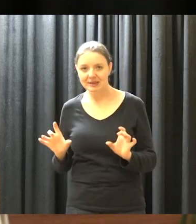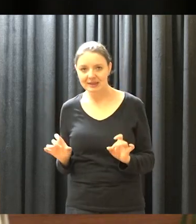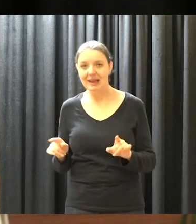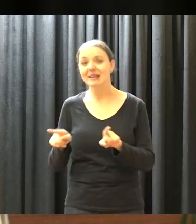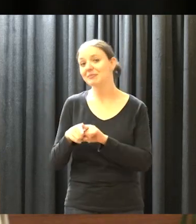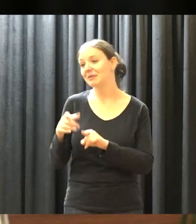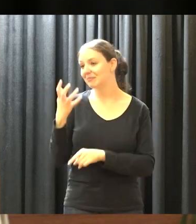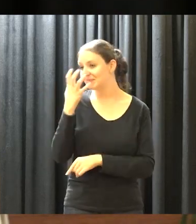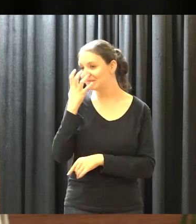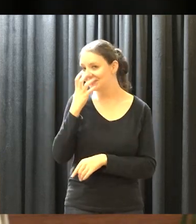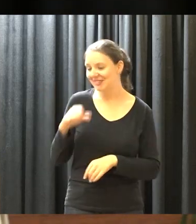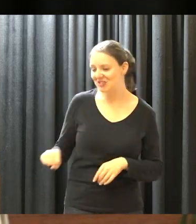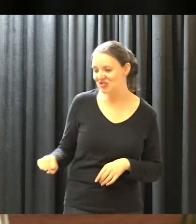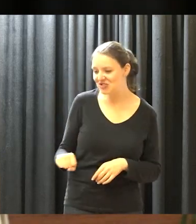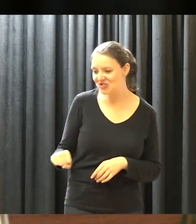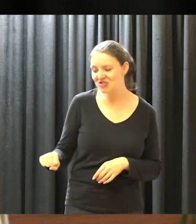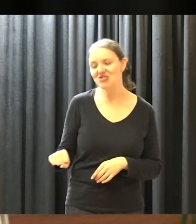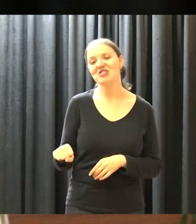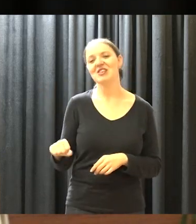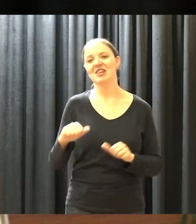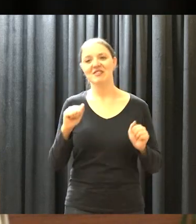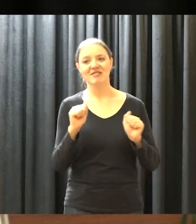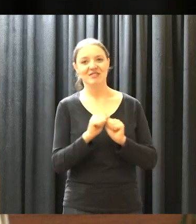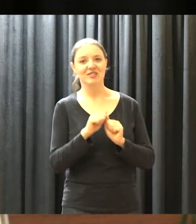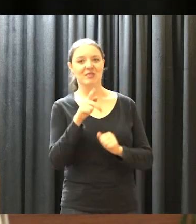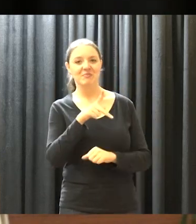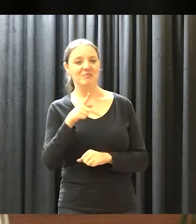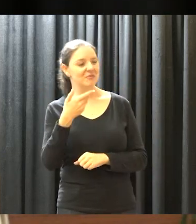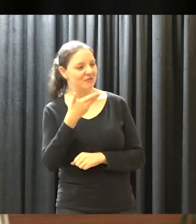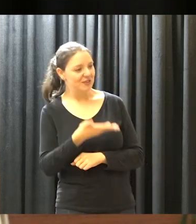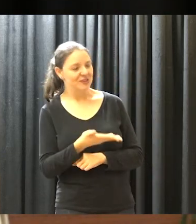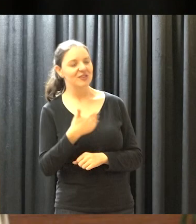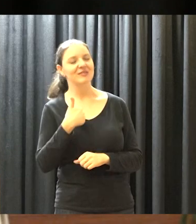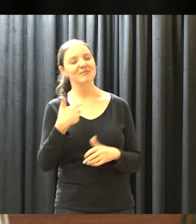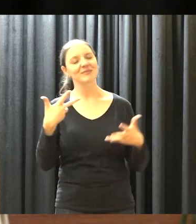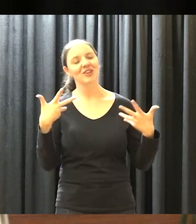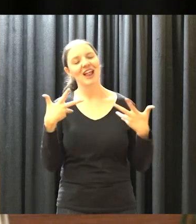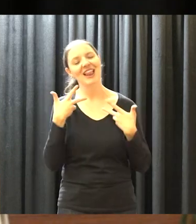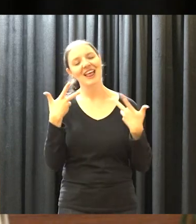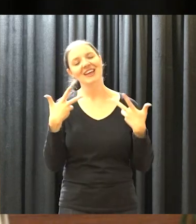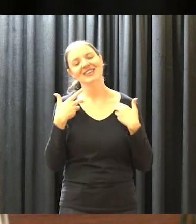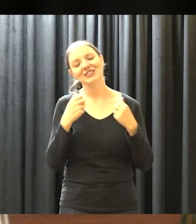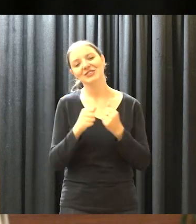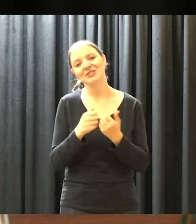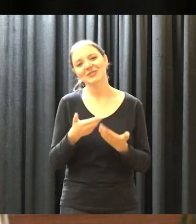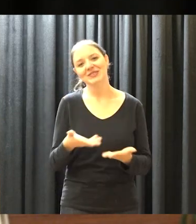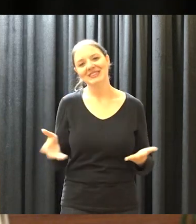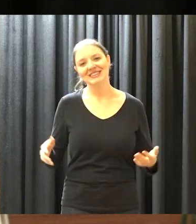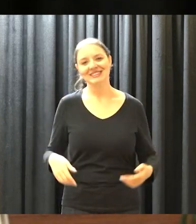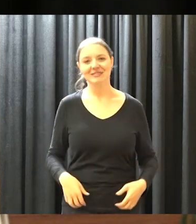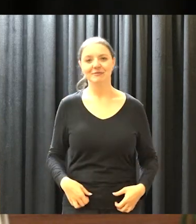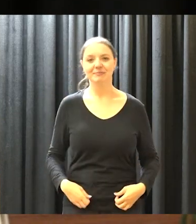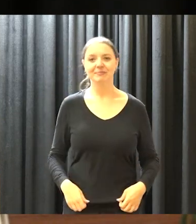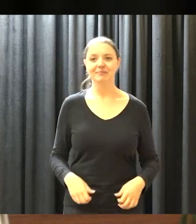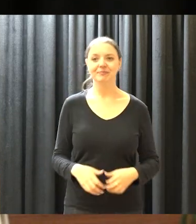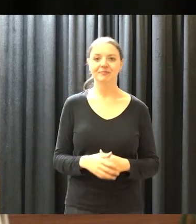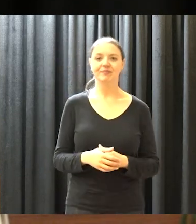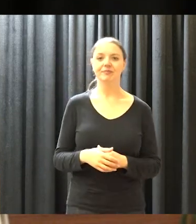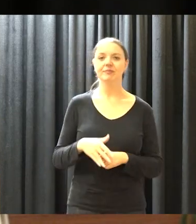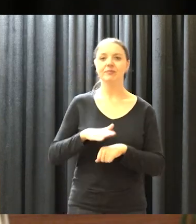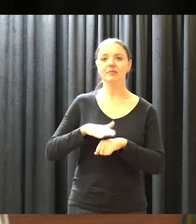também, com a Marivete, com a Anaí. Estou muito feliz de estar aqui. Eu vou me